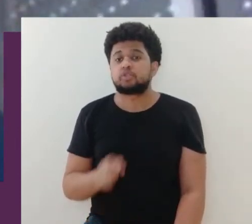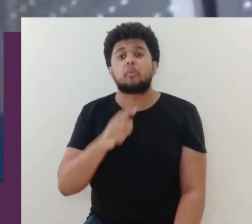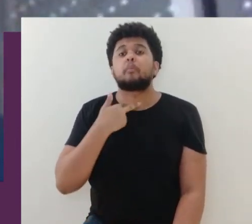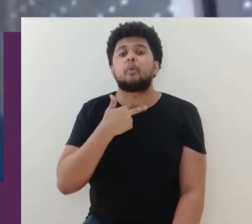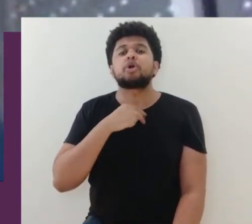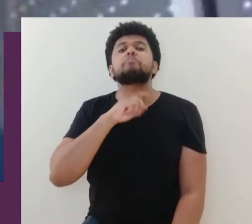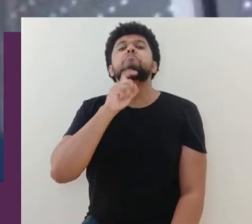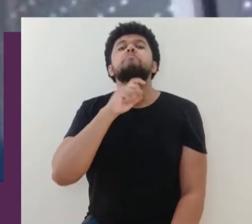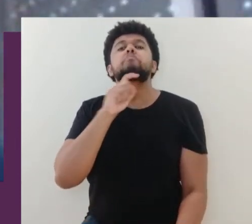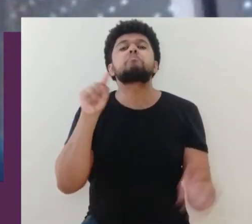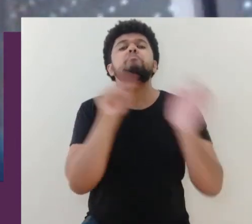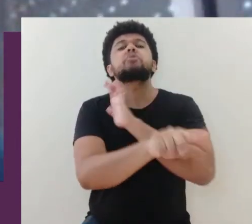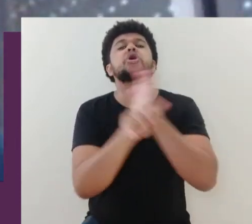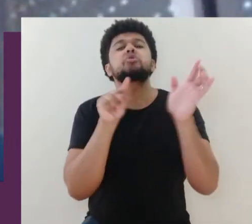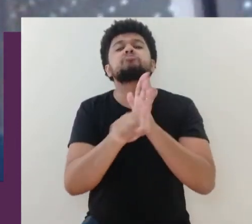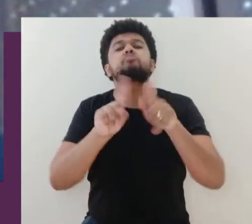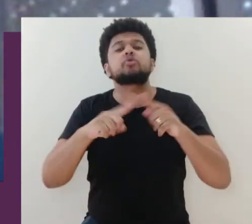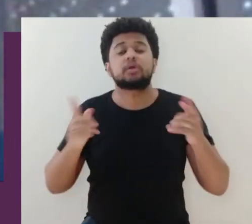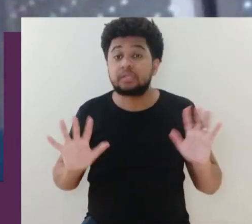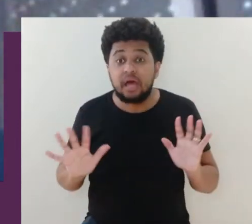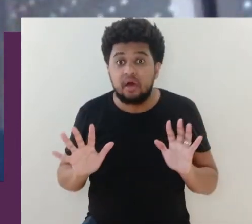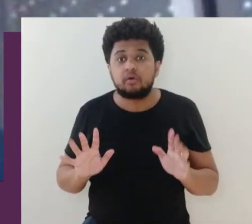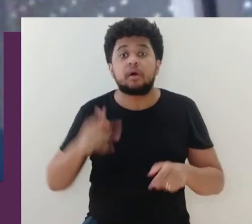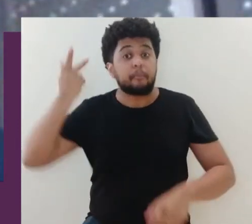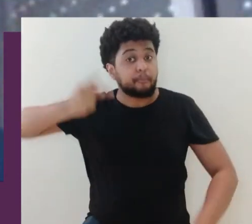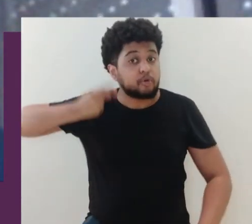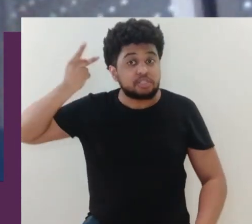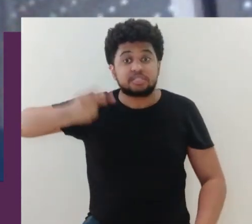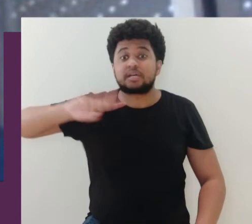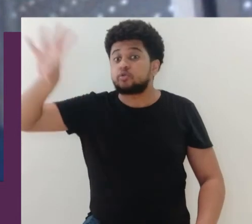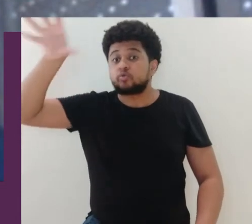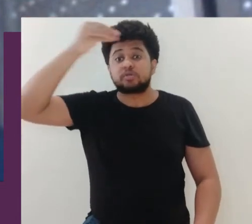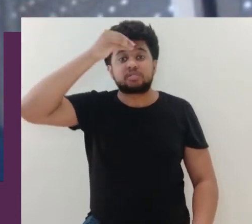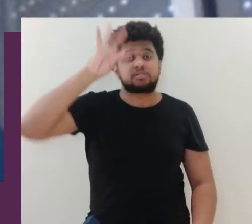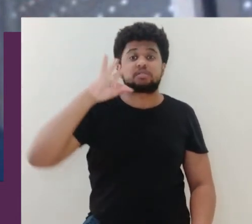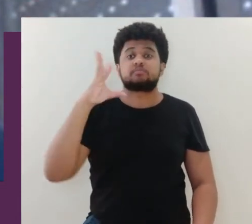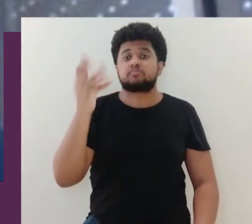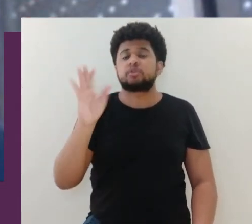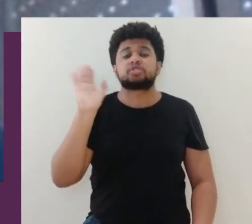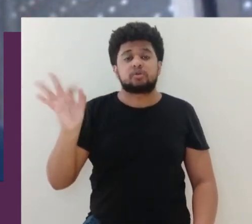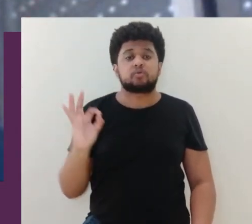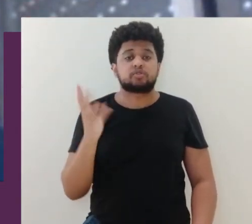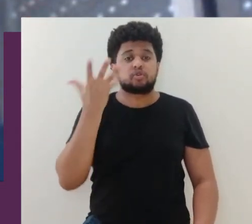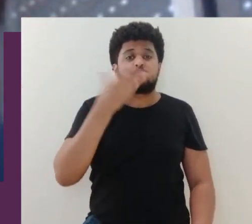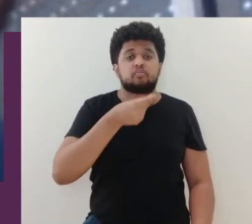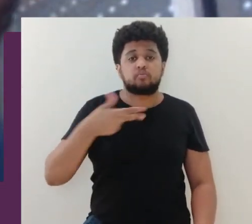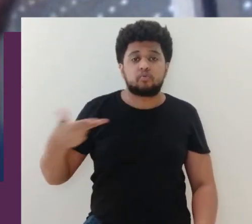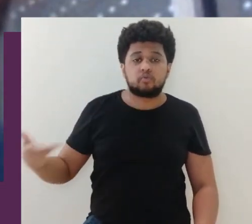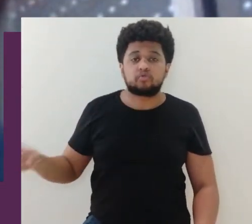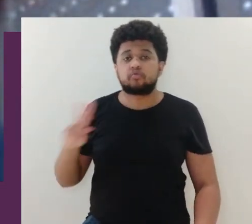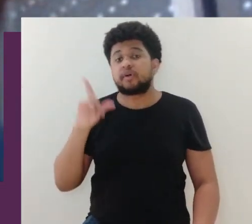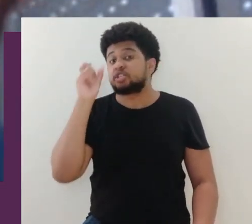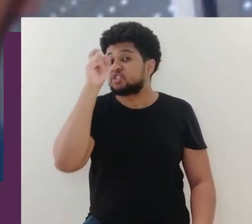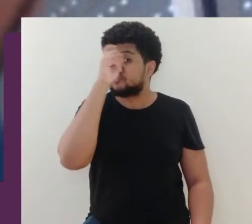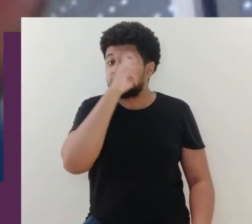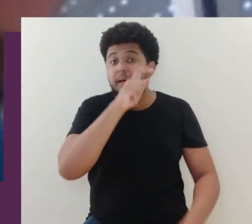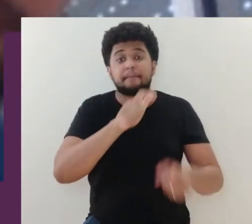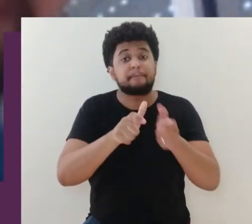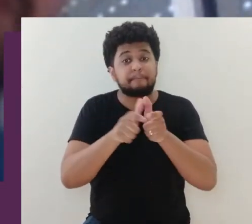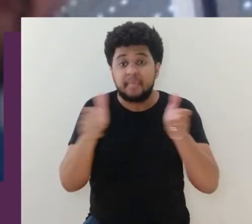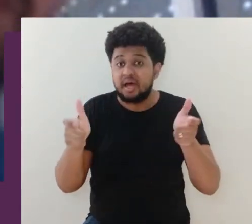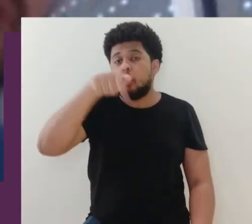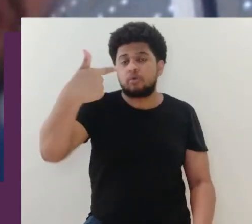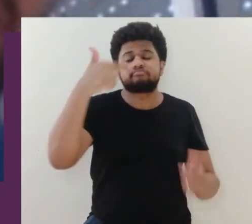tem que questionar esse tipo de coisa. Então, politizar, como isso já tem acontecido muito, isso só vai dificultar mais